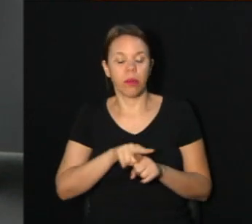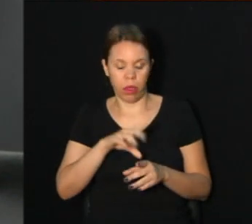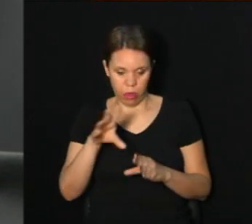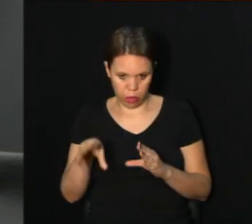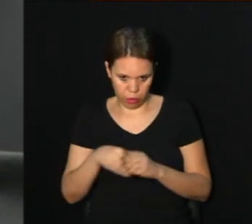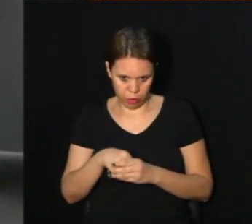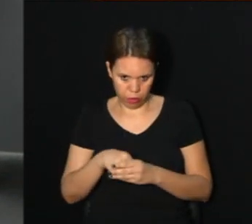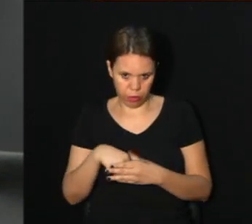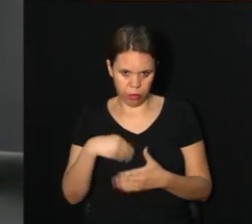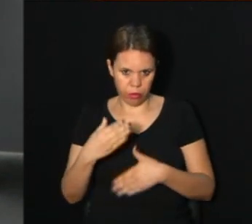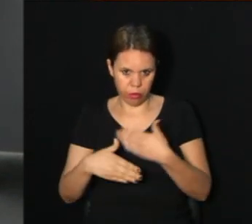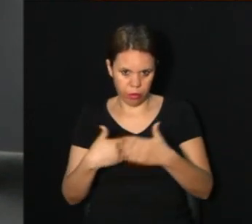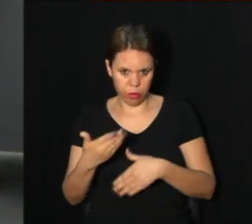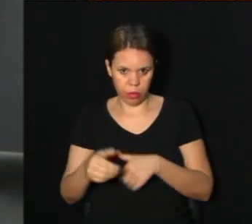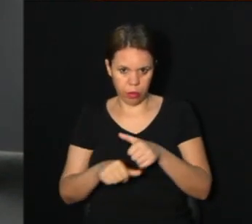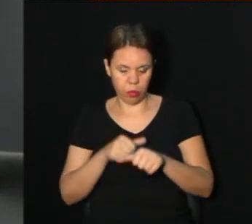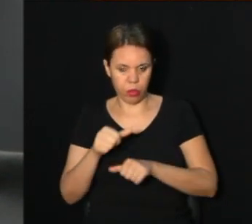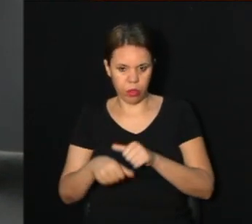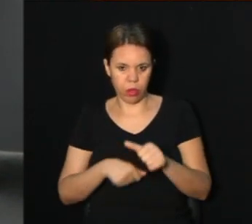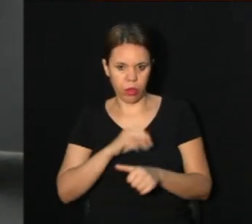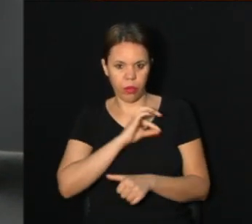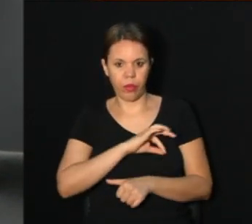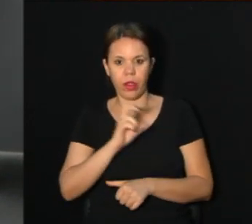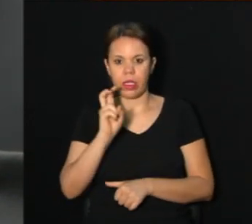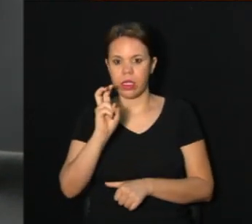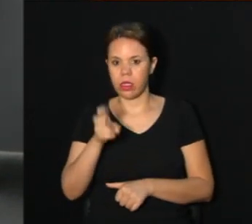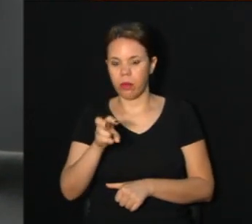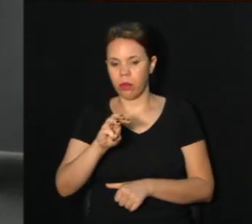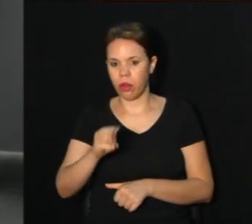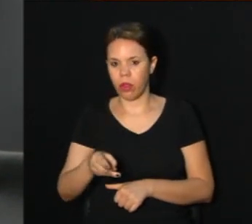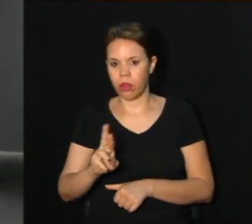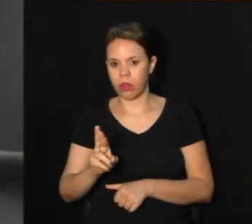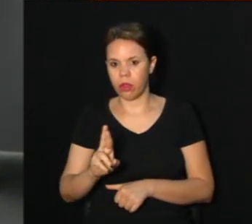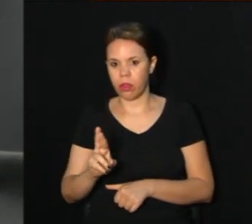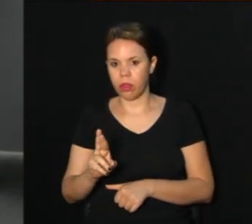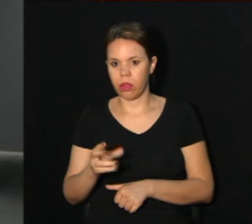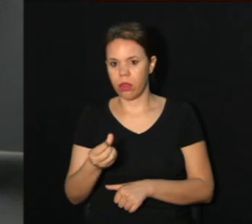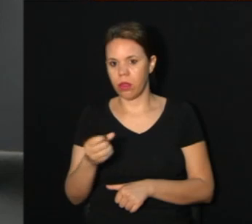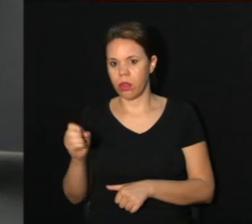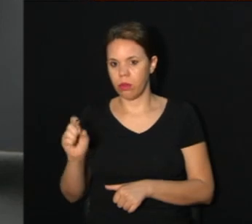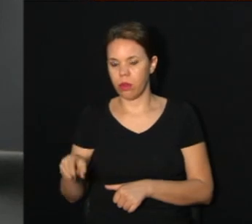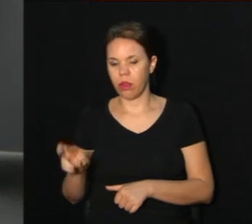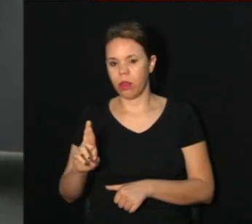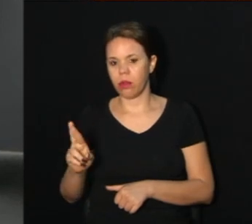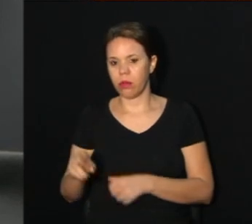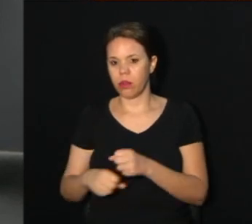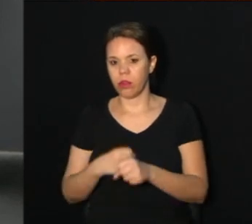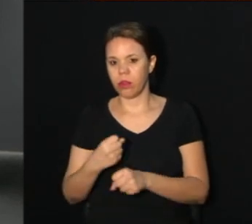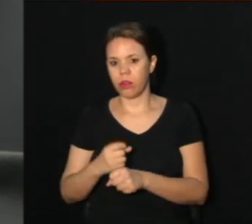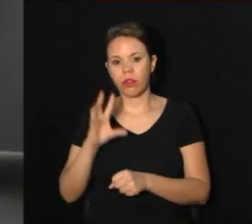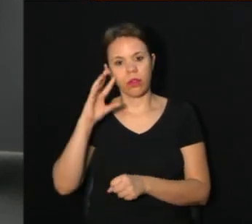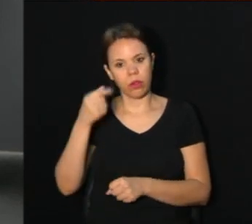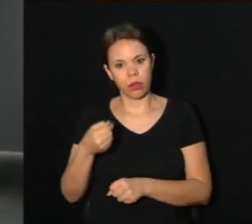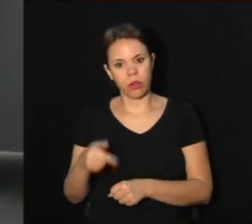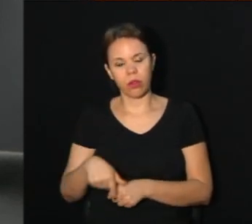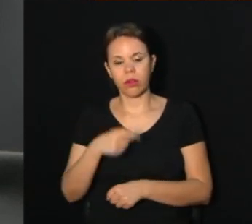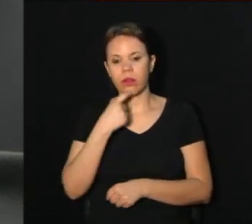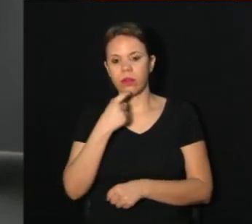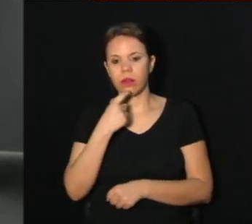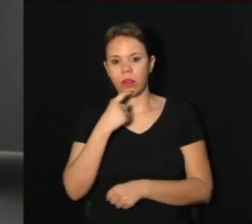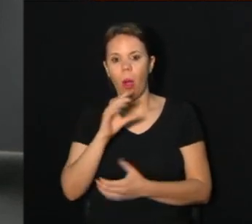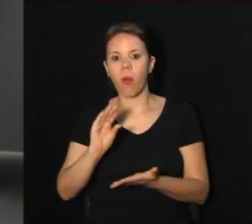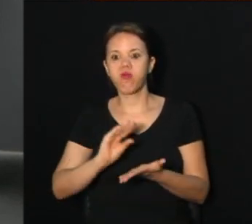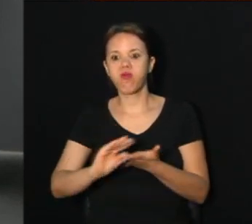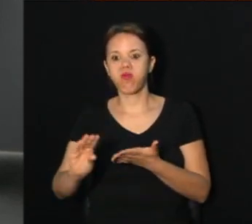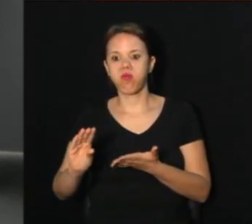processo, é um impacto financeiro de 5 milhões ao ano, R$600 mil por mês. A gente entende que, para o orçamento de Campinas,